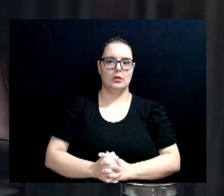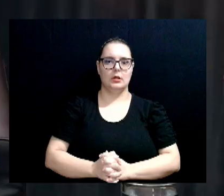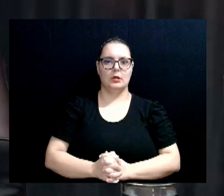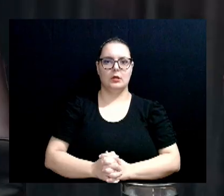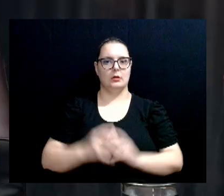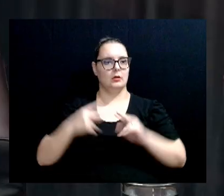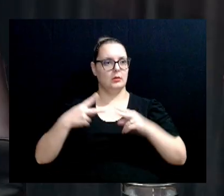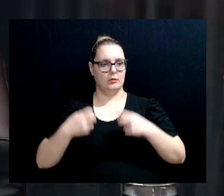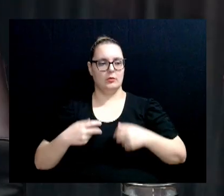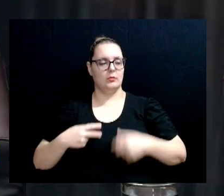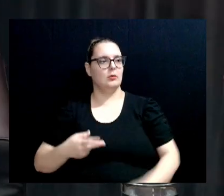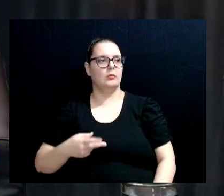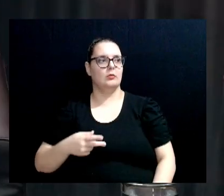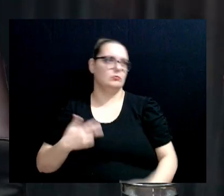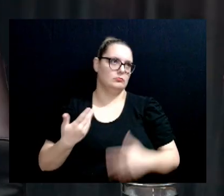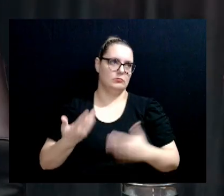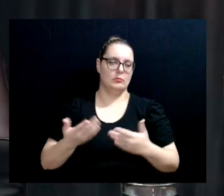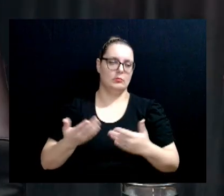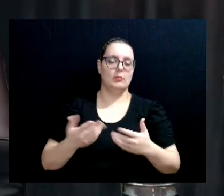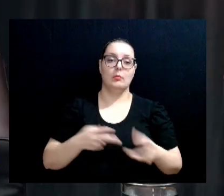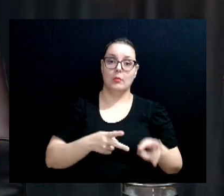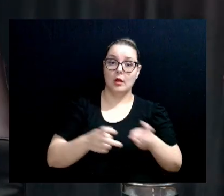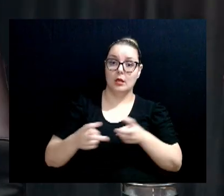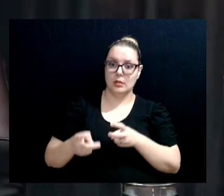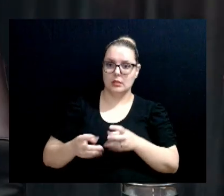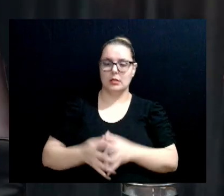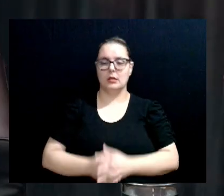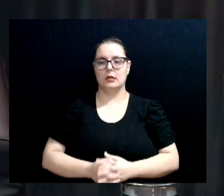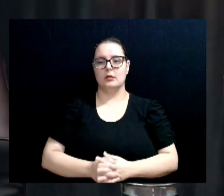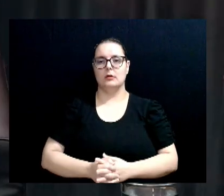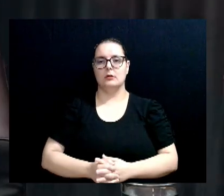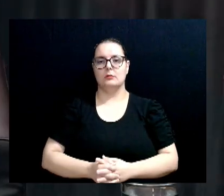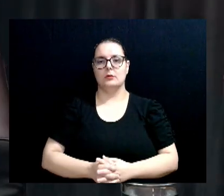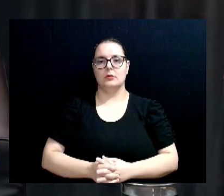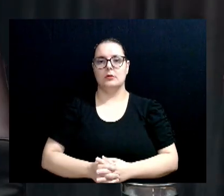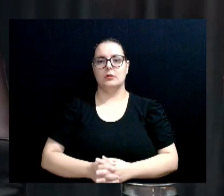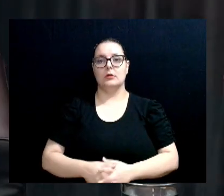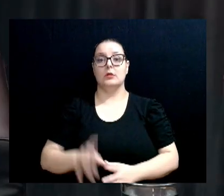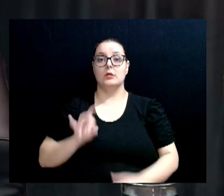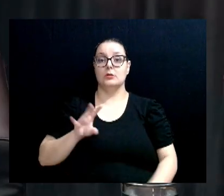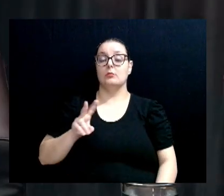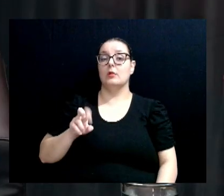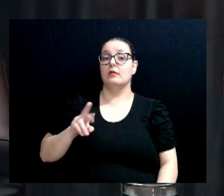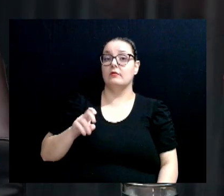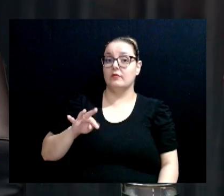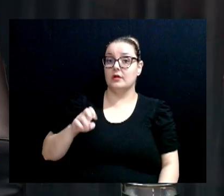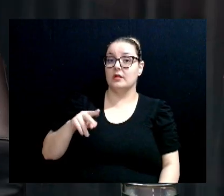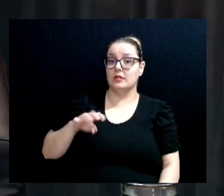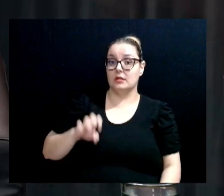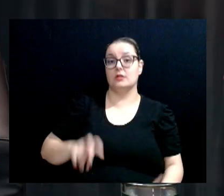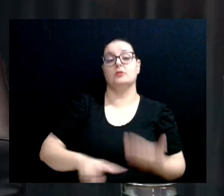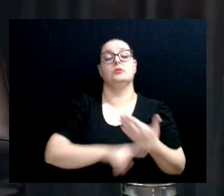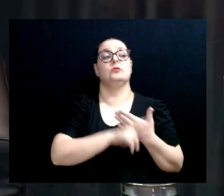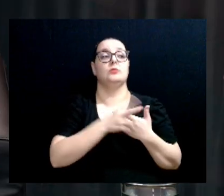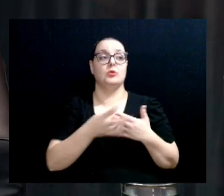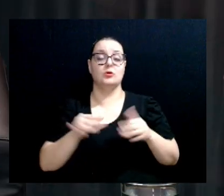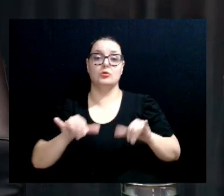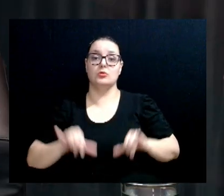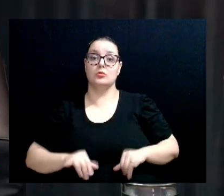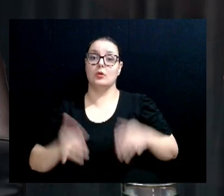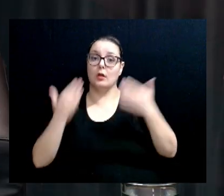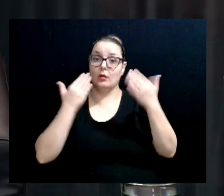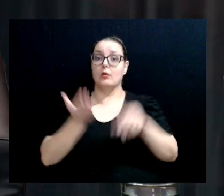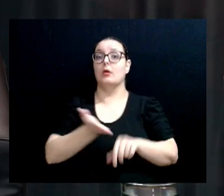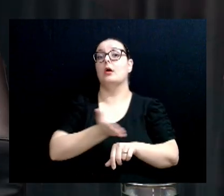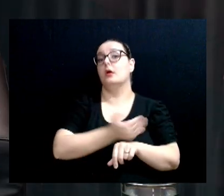autoconhecimento, enfim, percebe-se que aquilo foi apenas uma vertente, né, uma consequência de um sofrimento psíquico prévio,